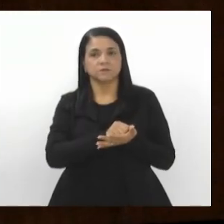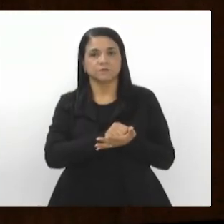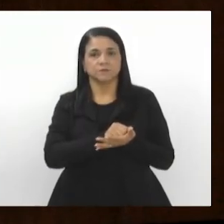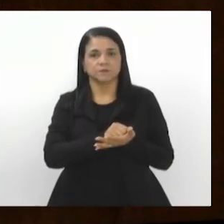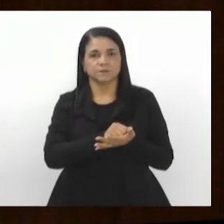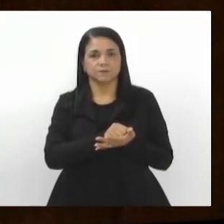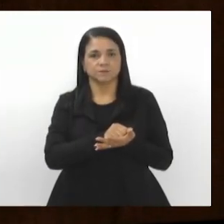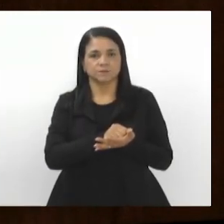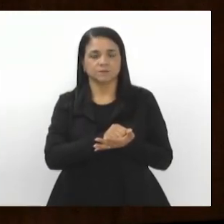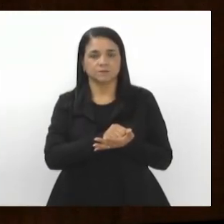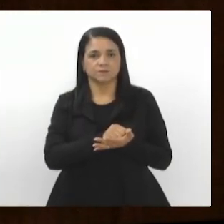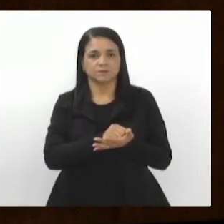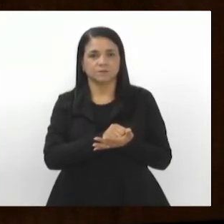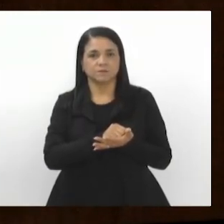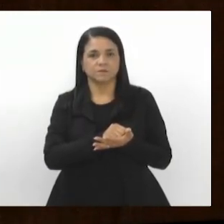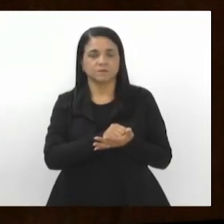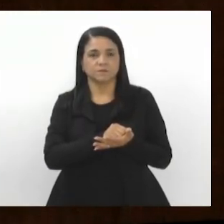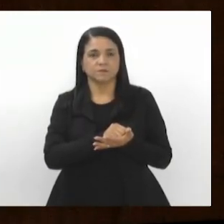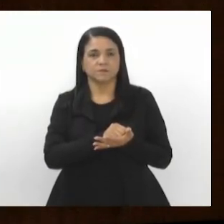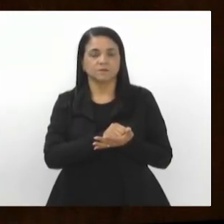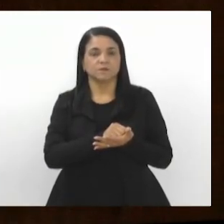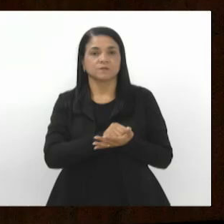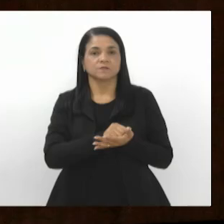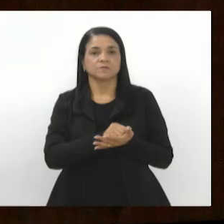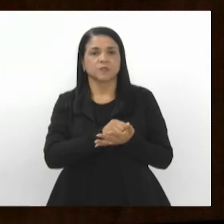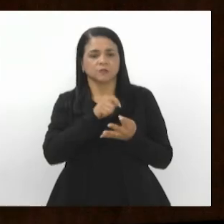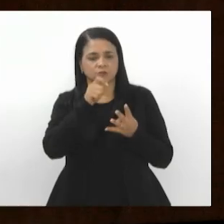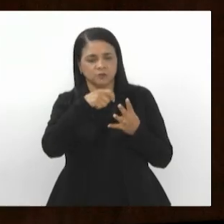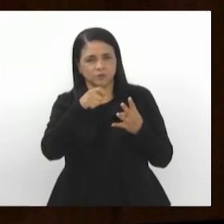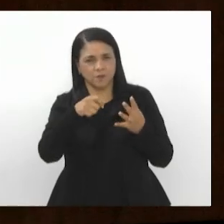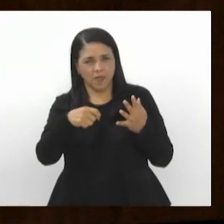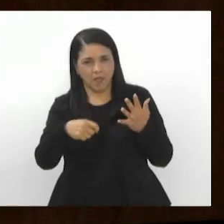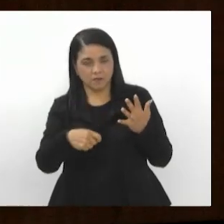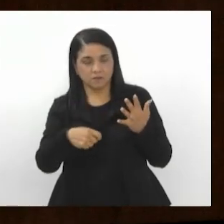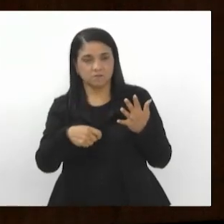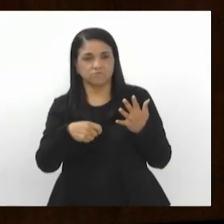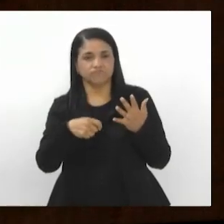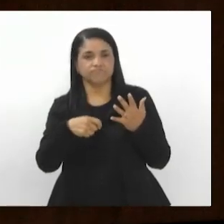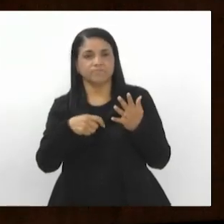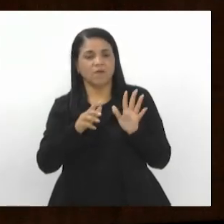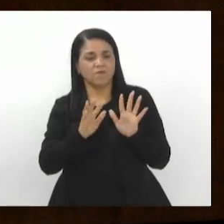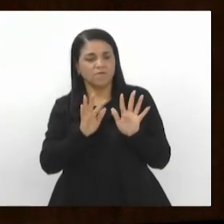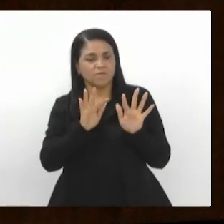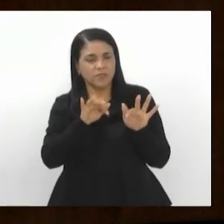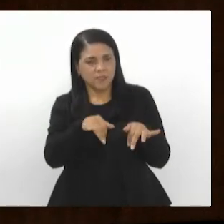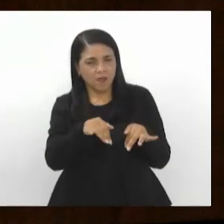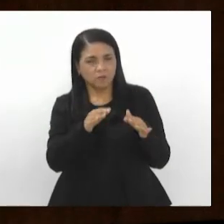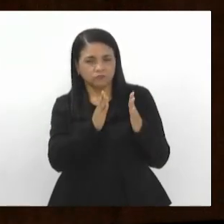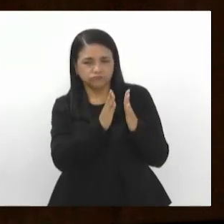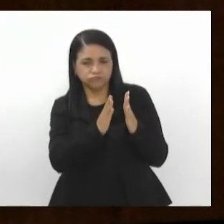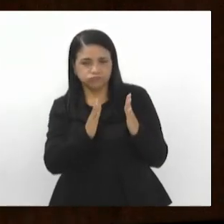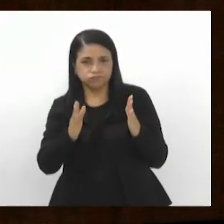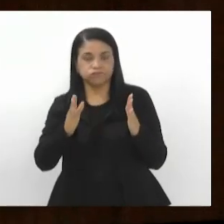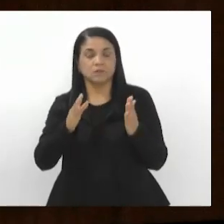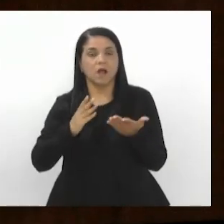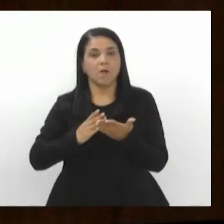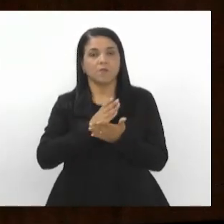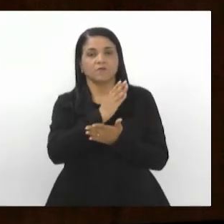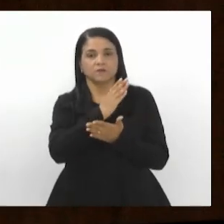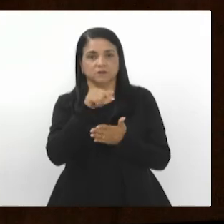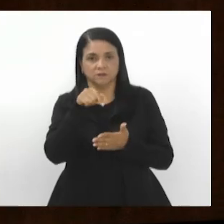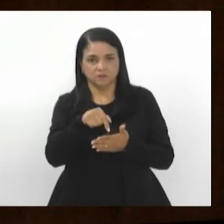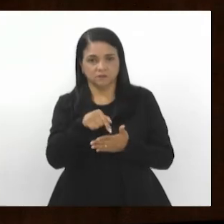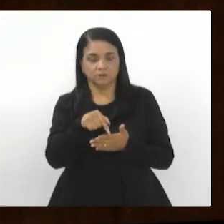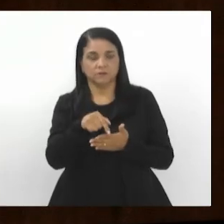aqui nos últimos meses, na reta final dessa aprovação, a